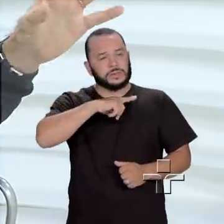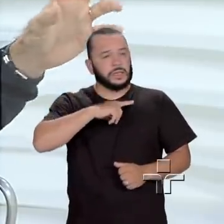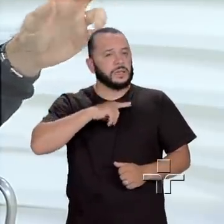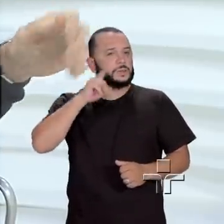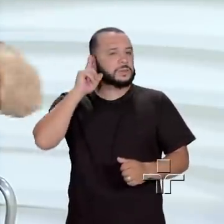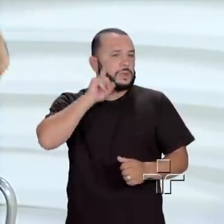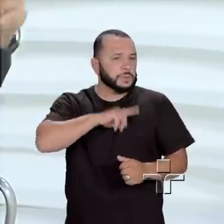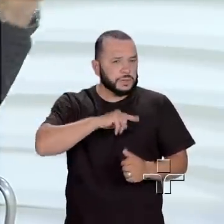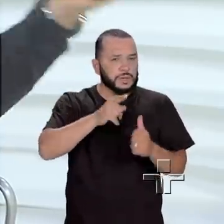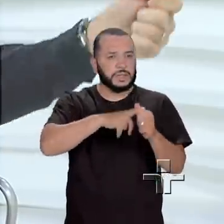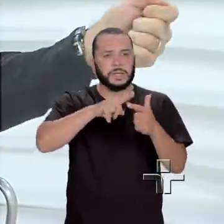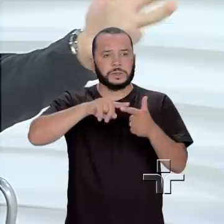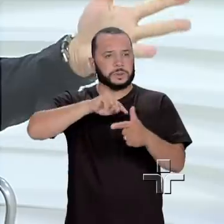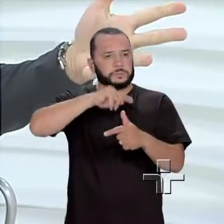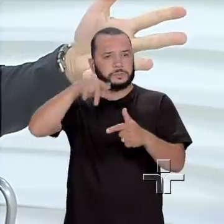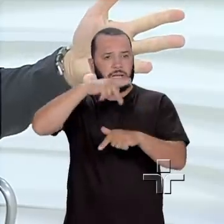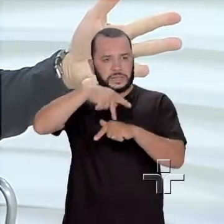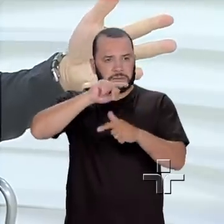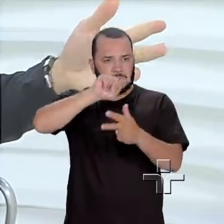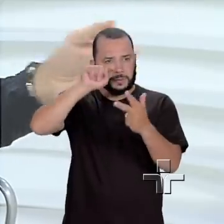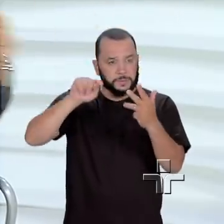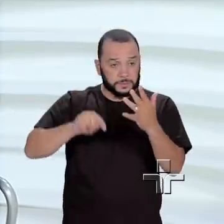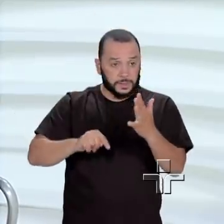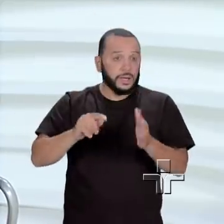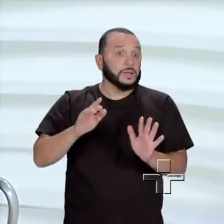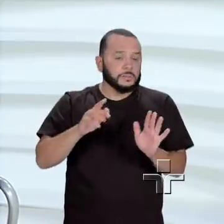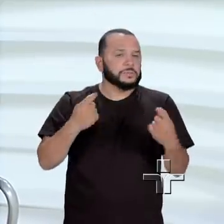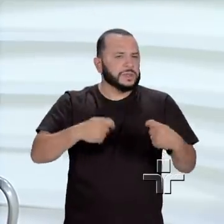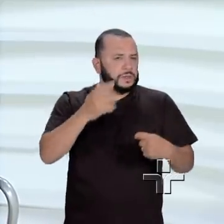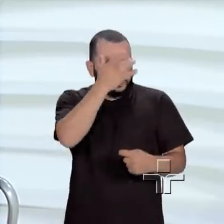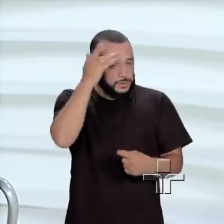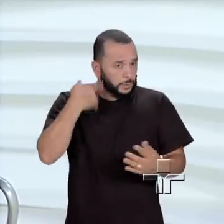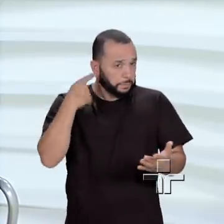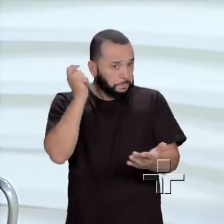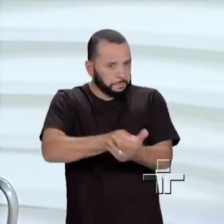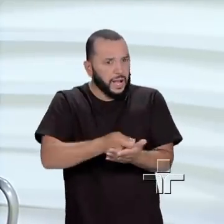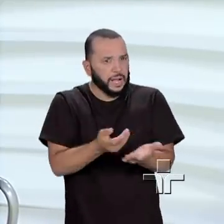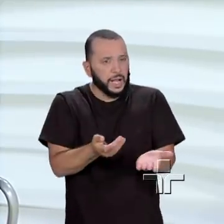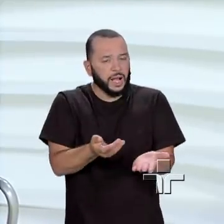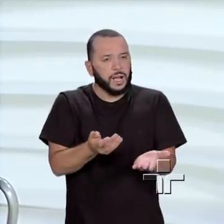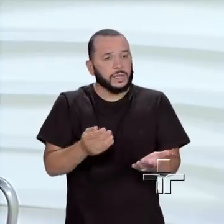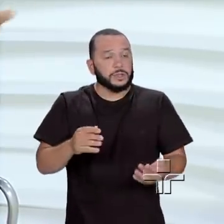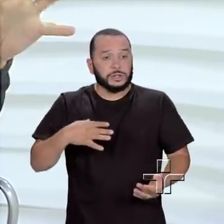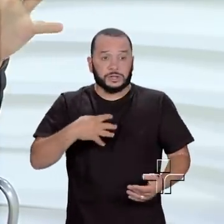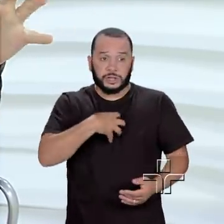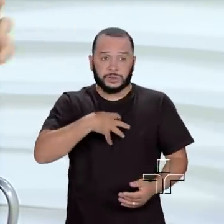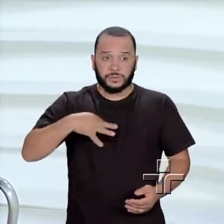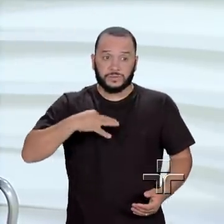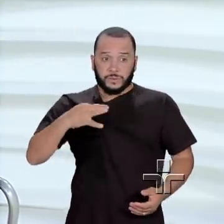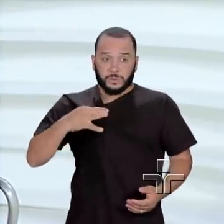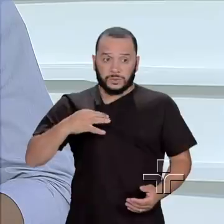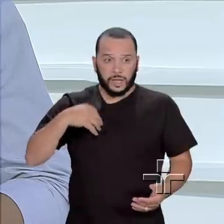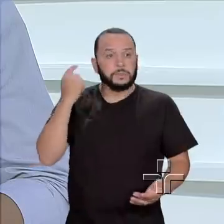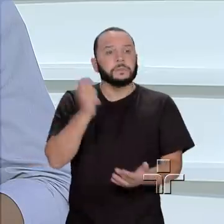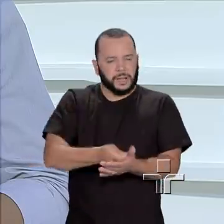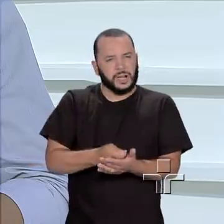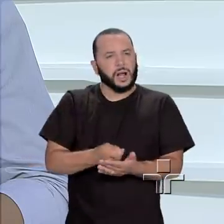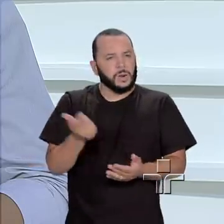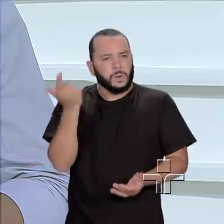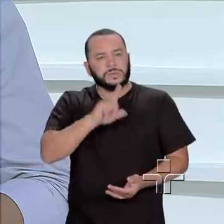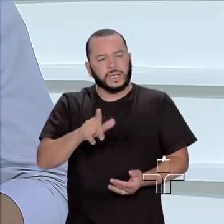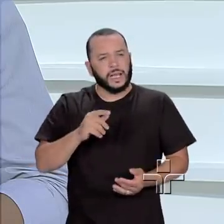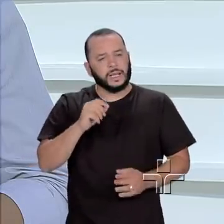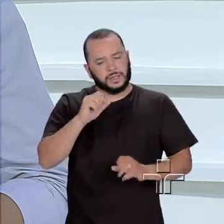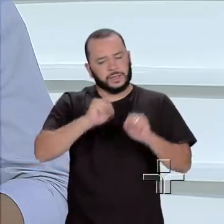certa forma dependem de alguém pagar pelo conteúdo, nesse caso o Guardian de uma maneira voluntária, eles conseguem sobreviver. O problema é